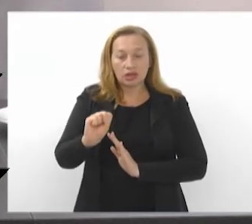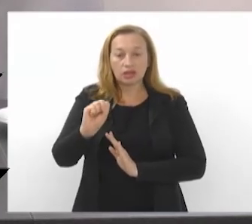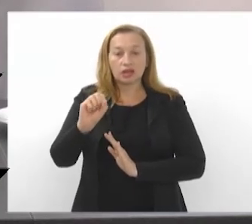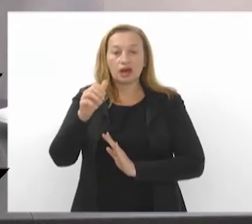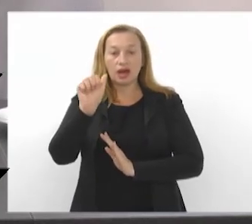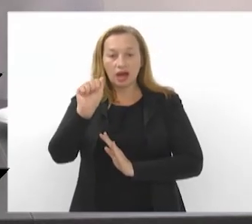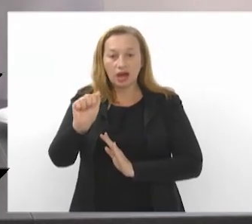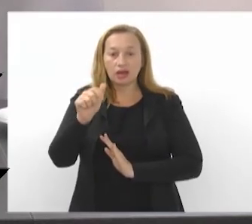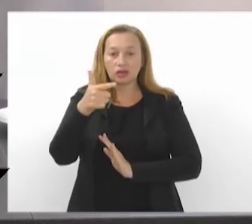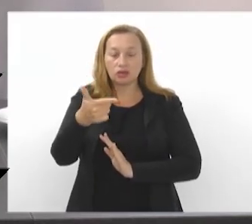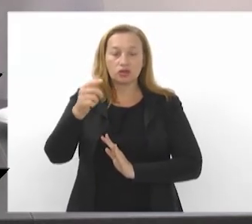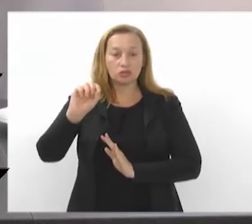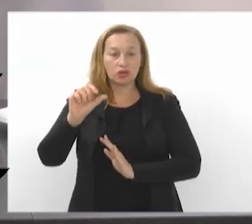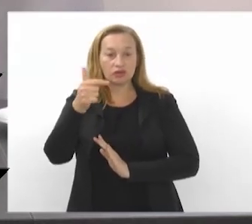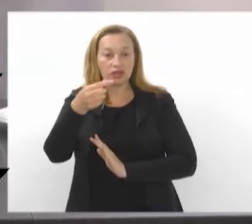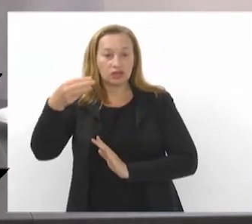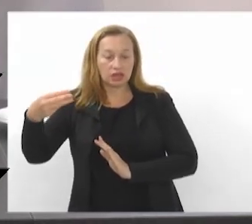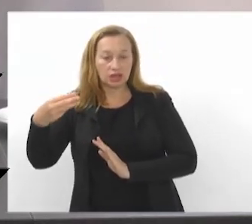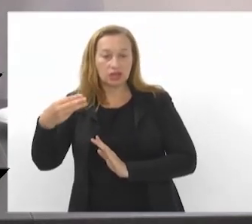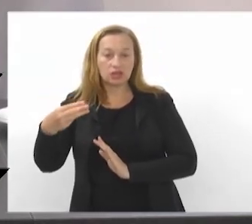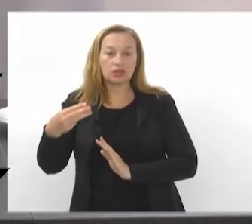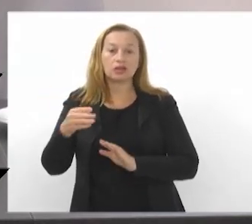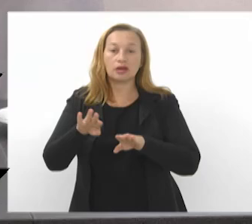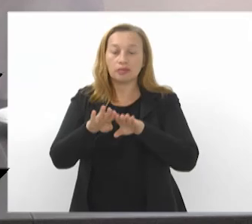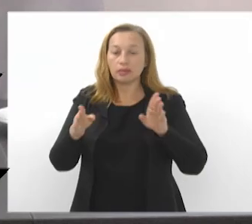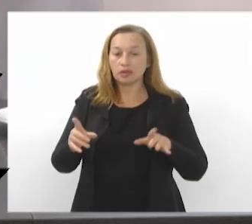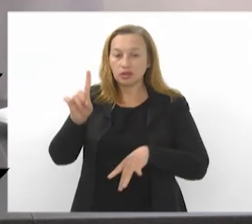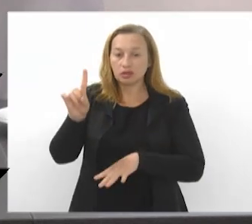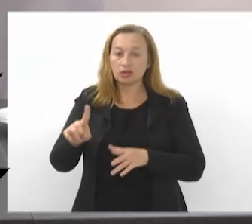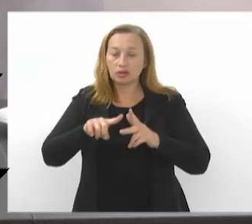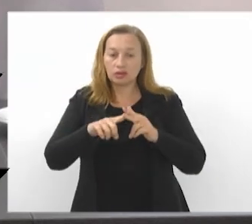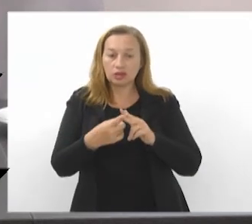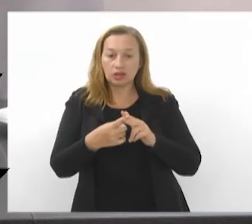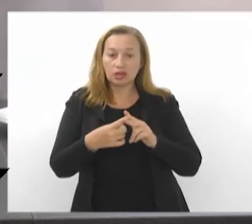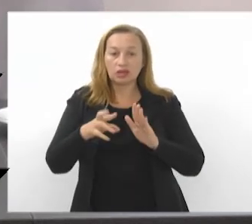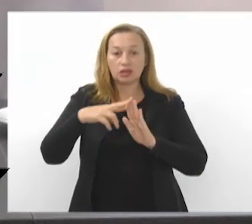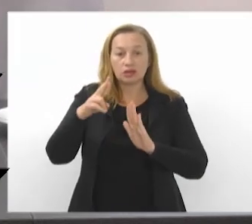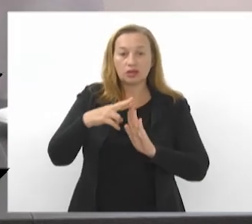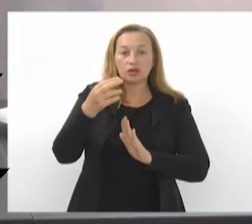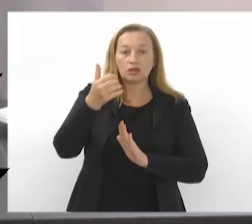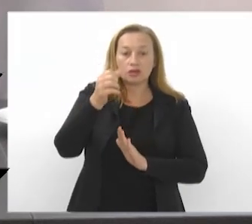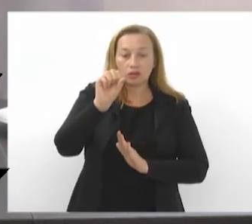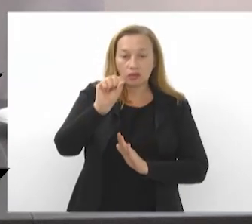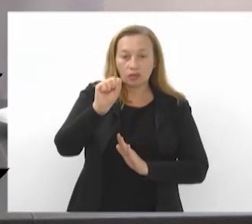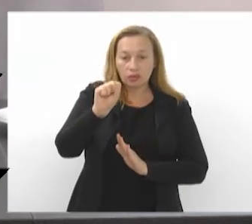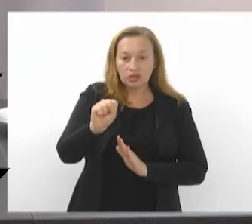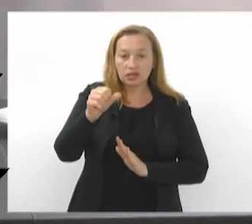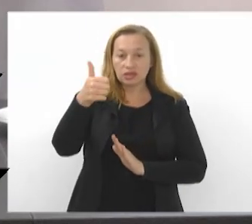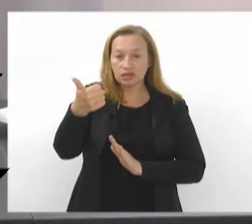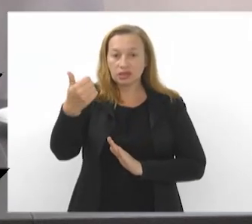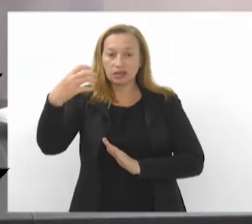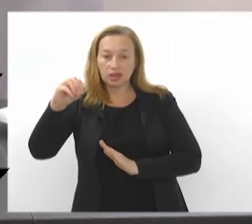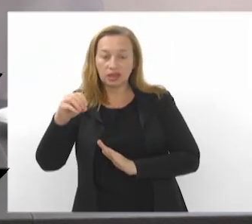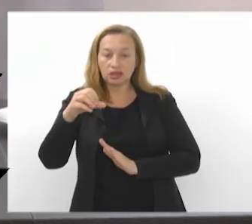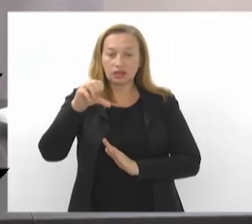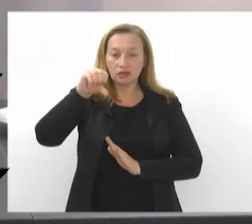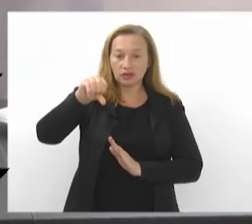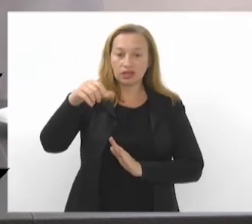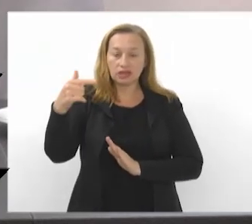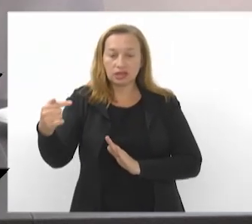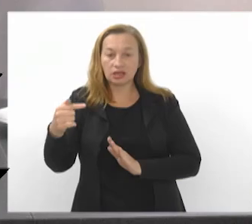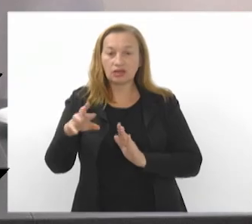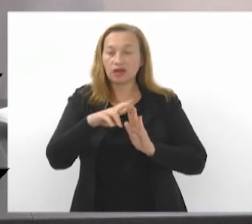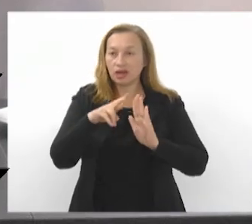2023, de autoria da mesa diretora, que altera a resolução 810 de 97, que dispõe sobre o